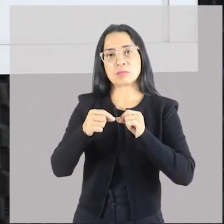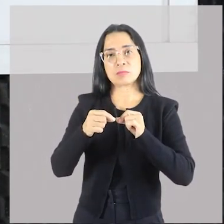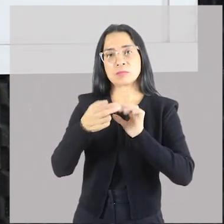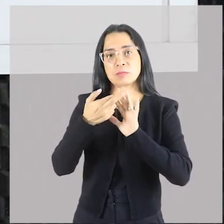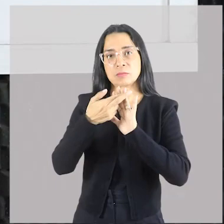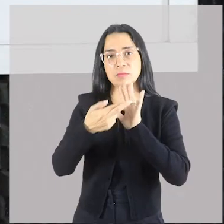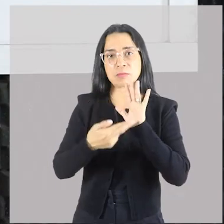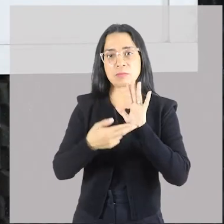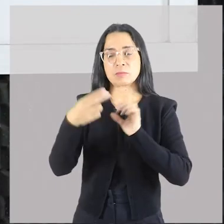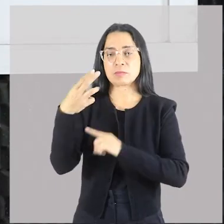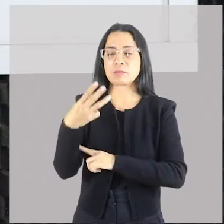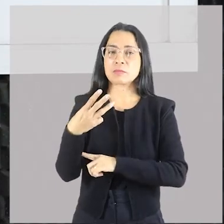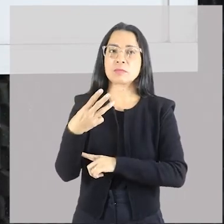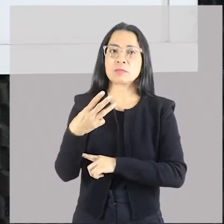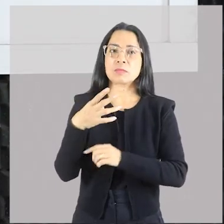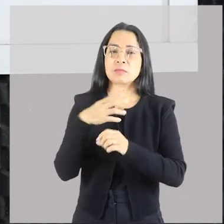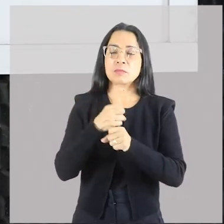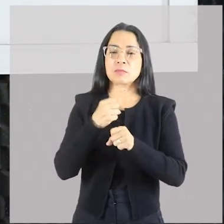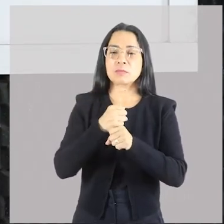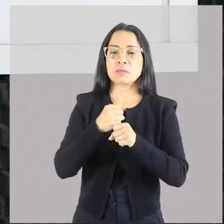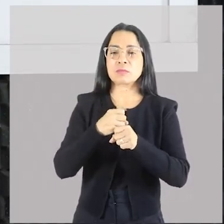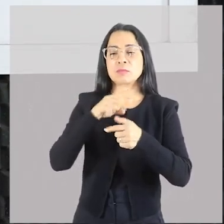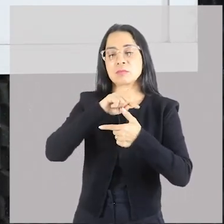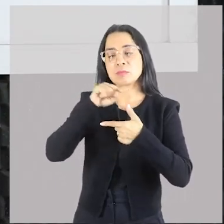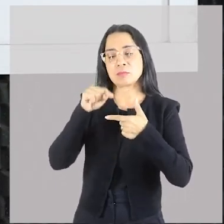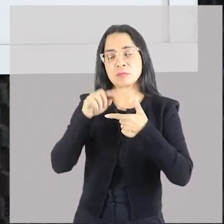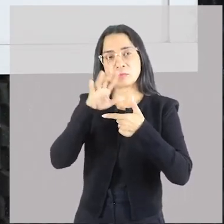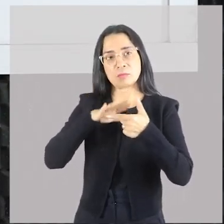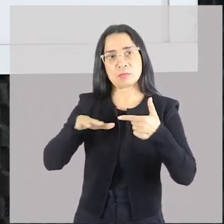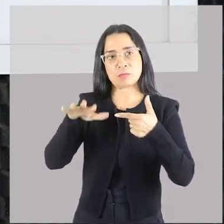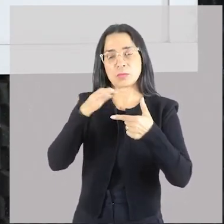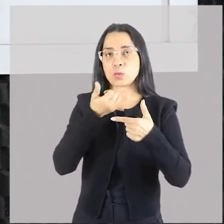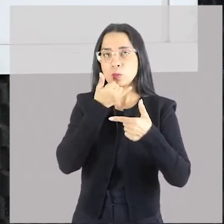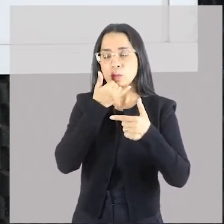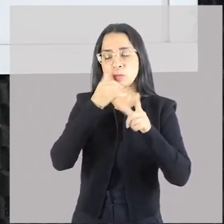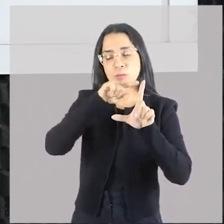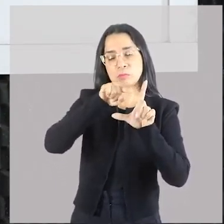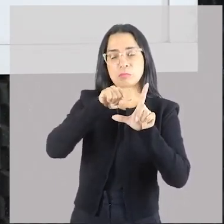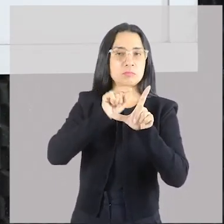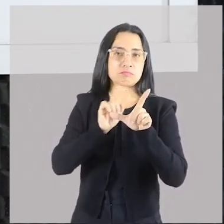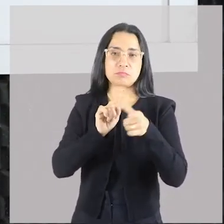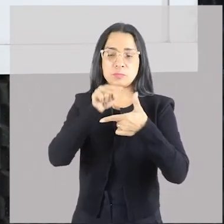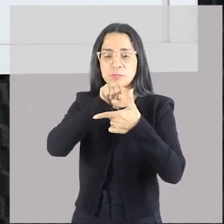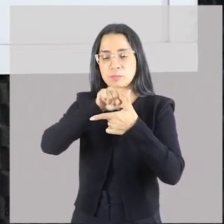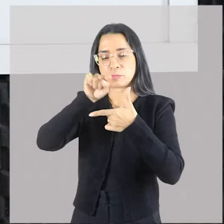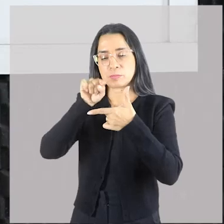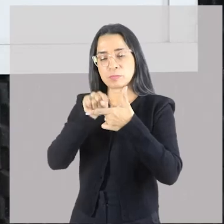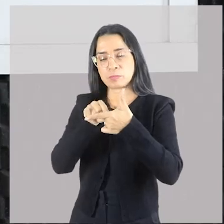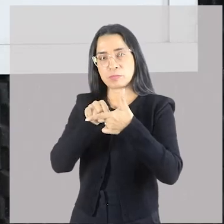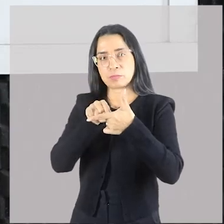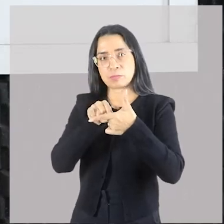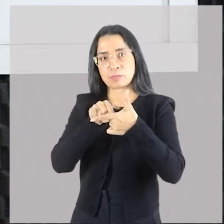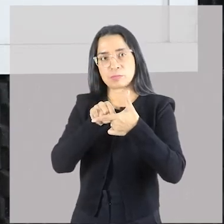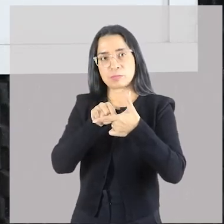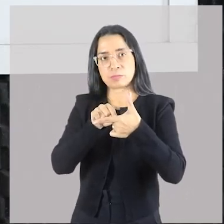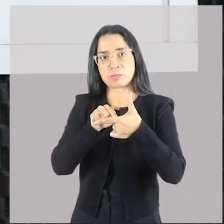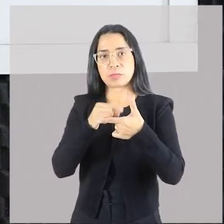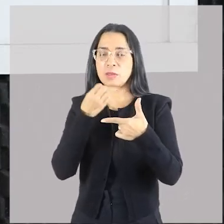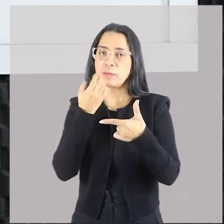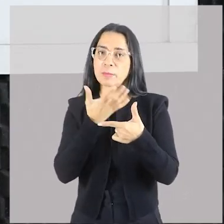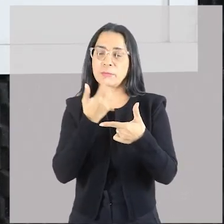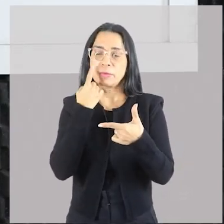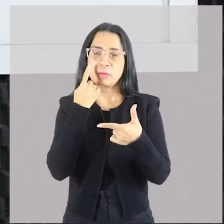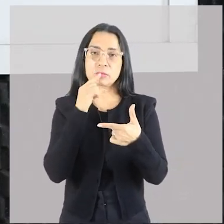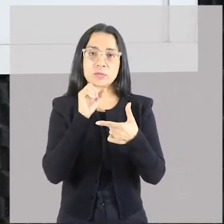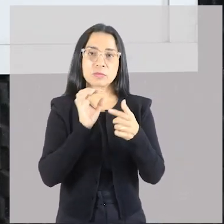3 para calcular a área desse setor circular tendo esse alfa. Porque, veja bem, o que você